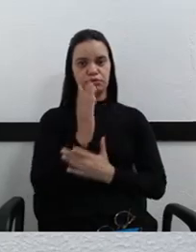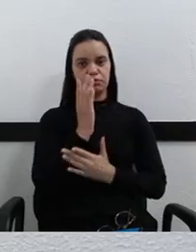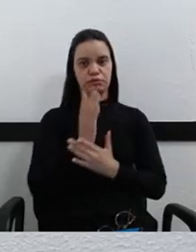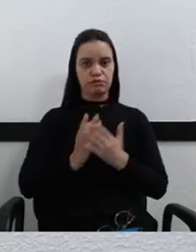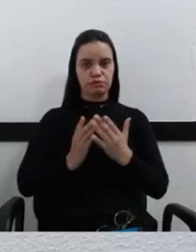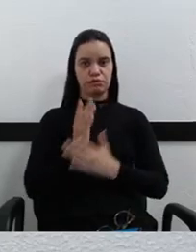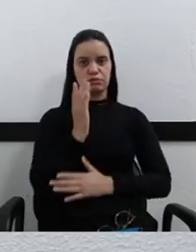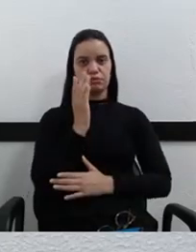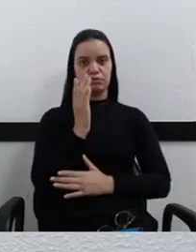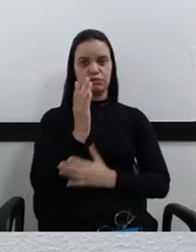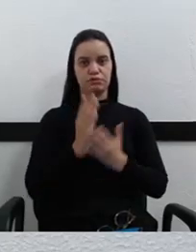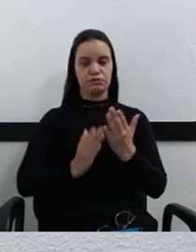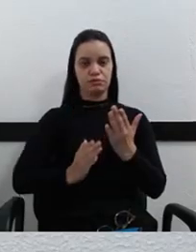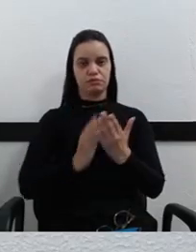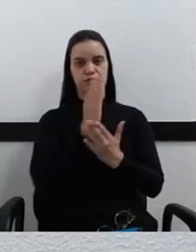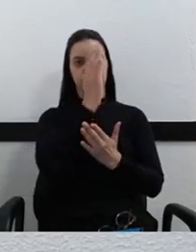dessa